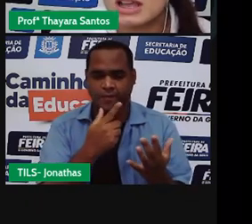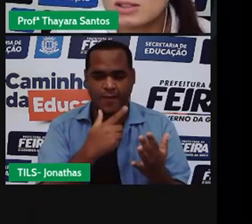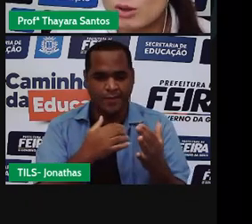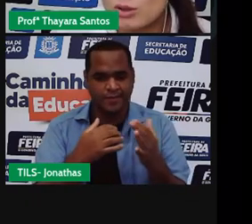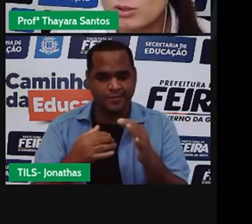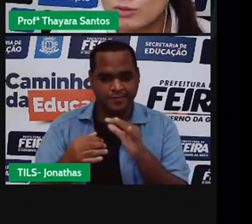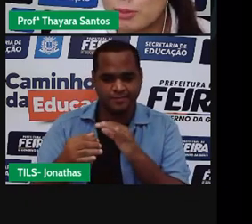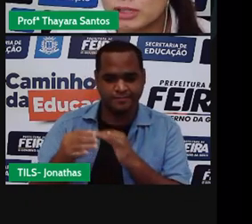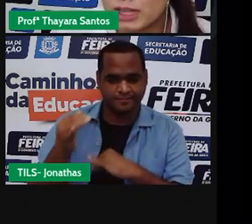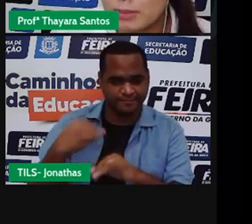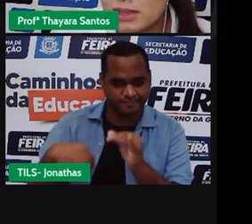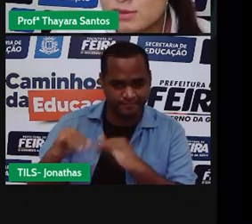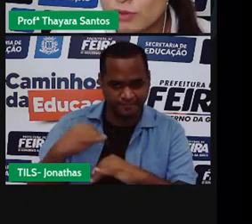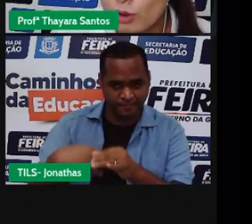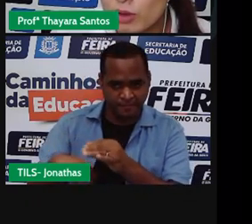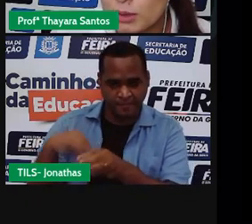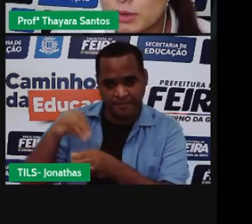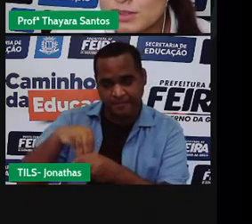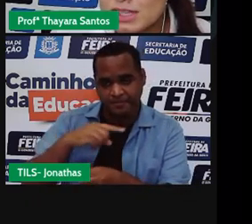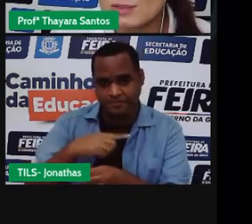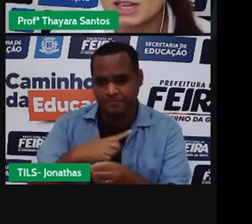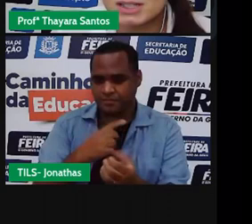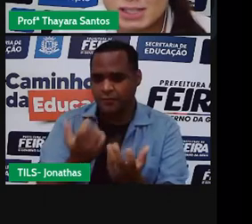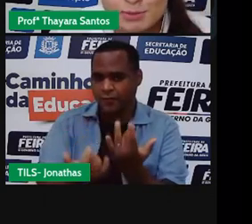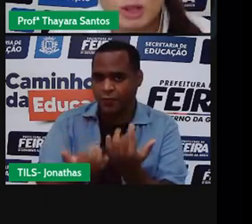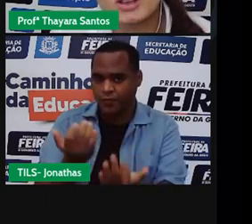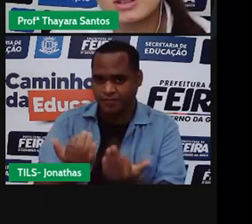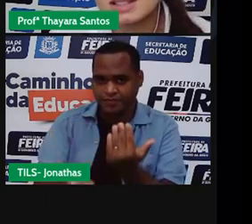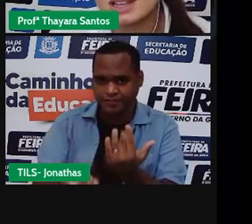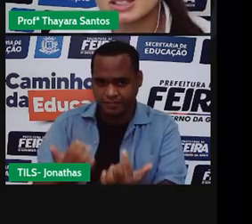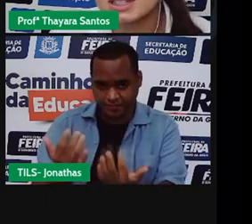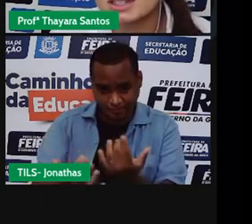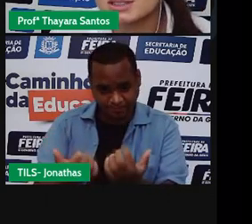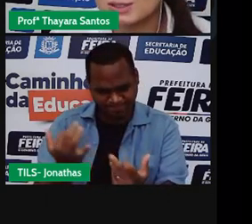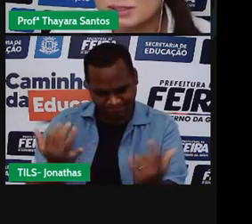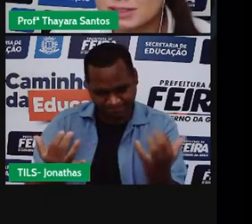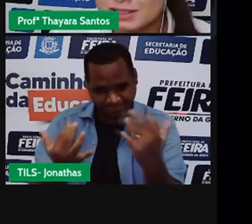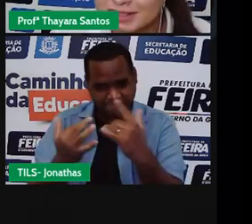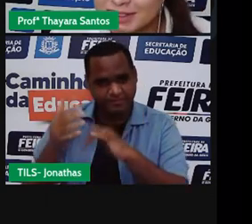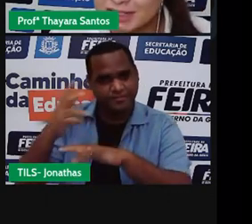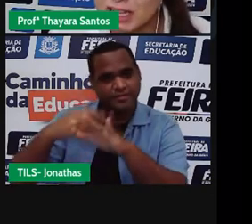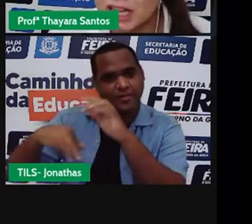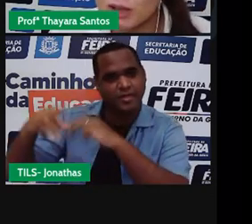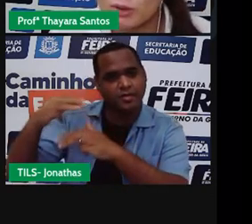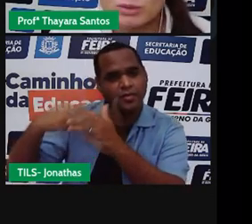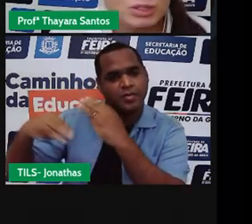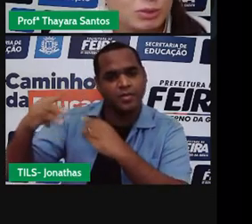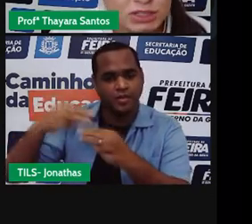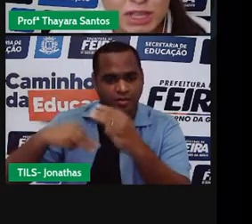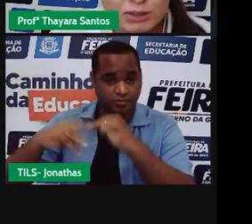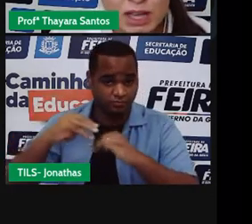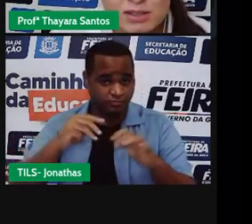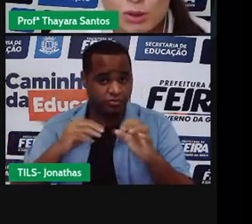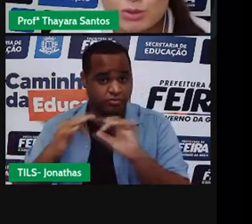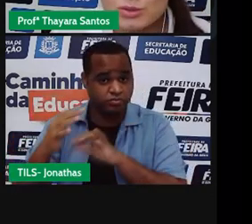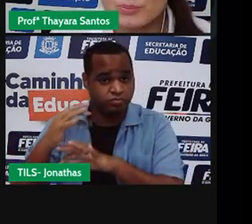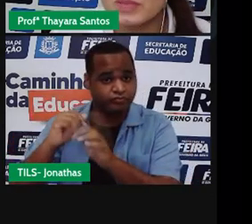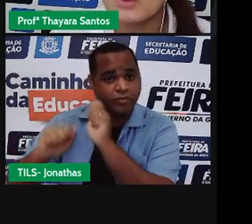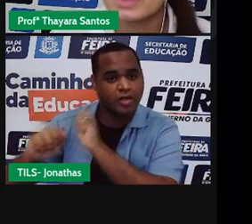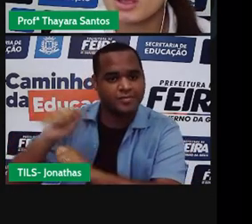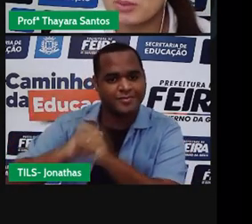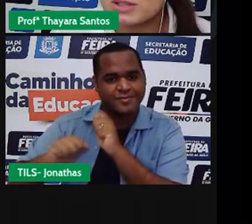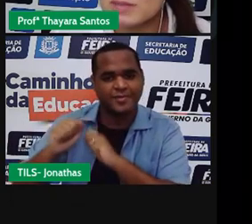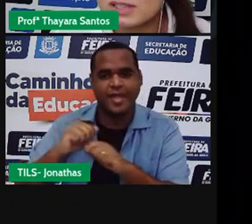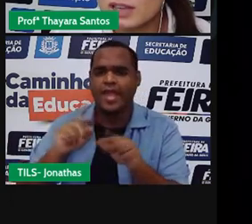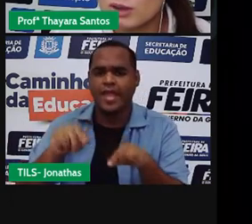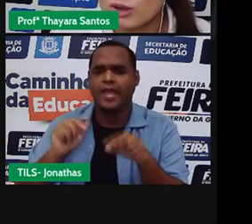estado gasoso. Vou botar mais fogo aqui para vocês verem essas moléculas se agitando. Continua em estado gasoso.